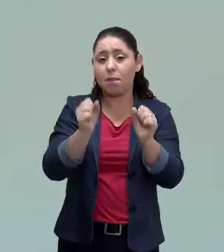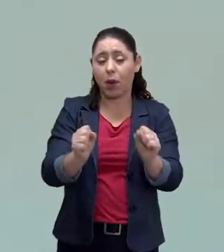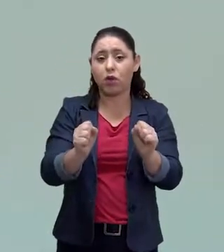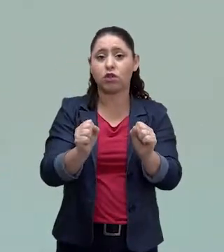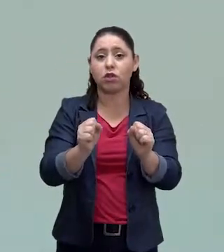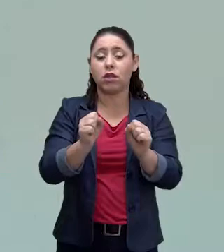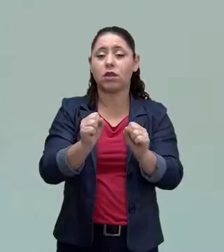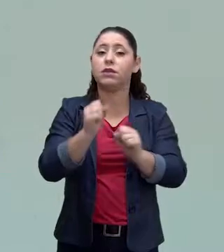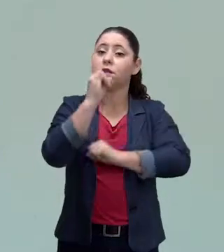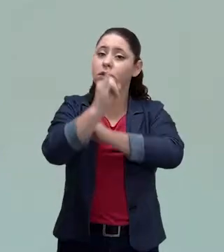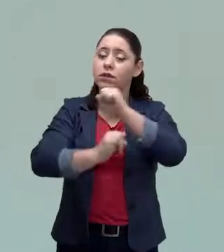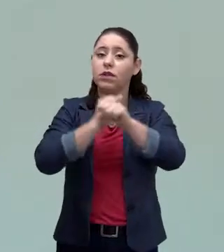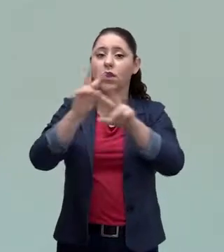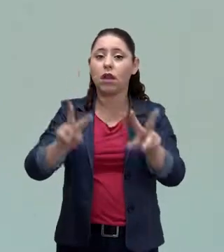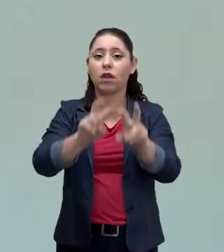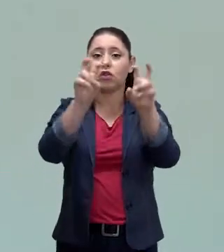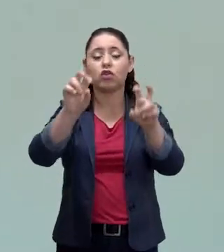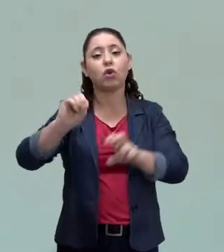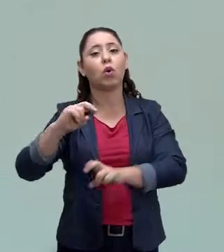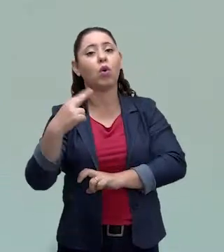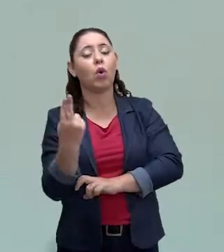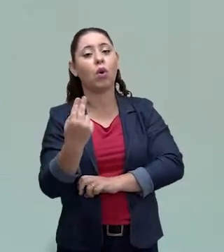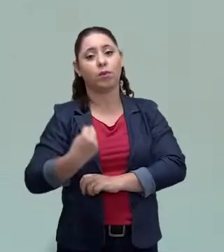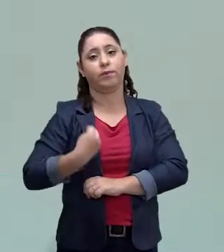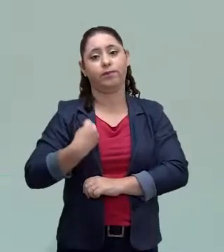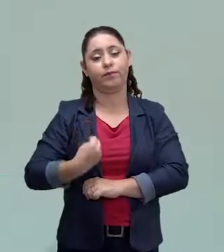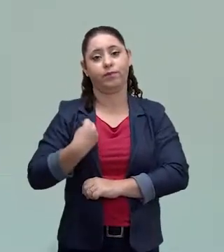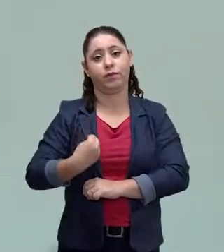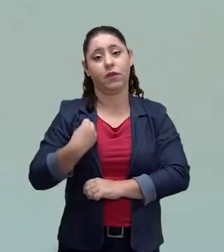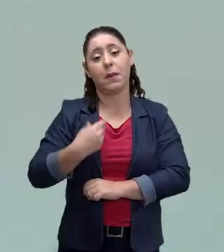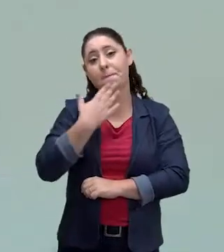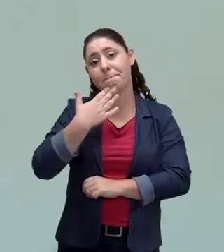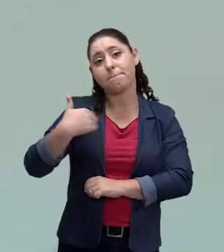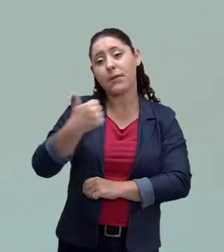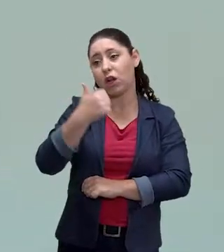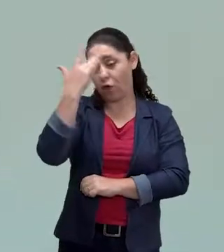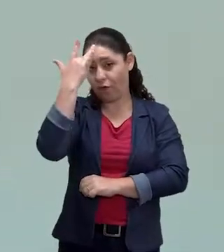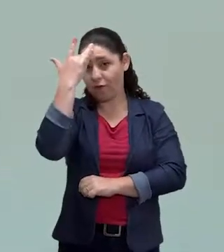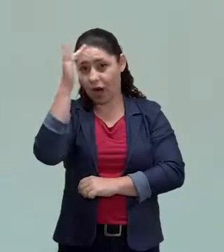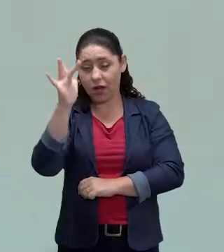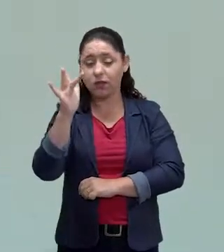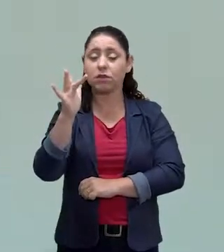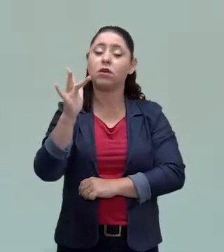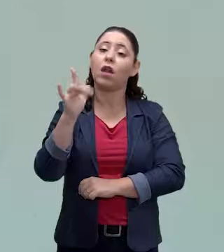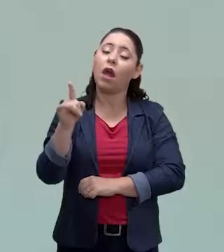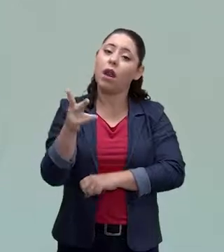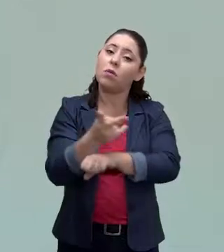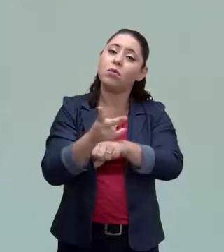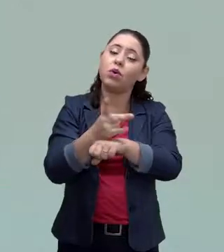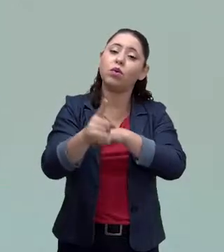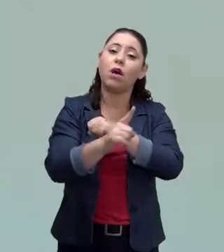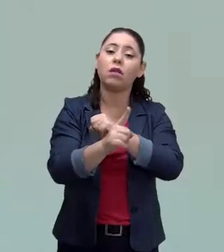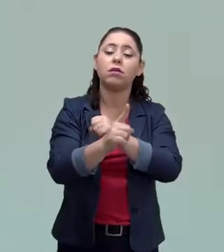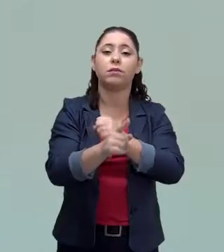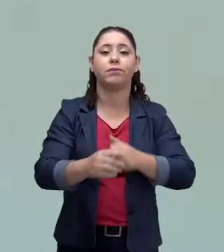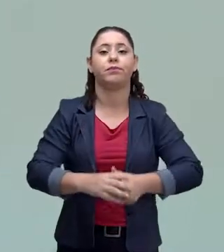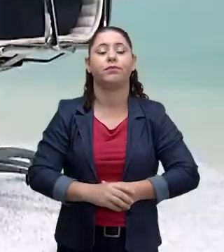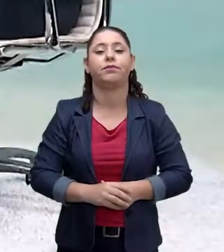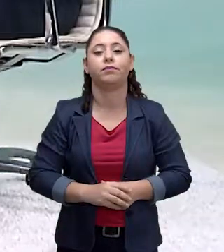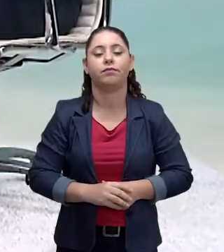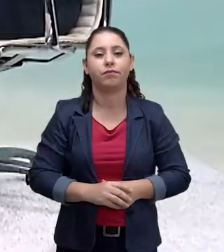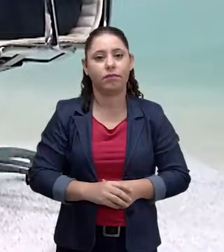pela plataforma ou presencial, de acordo com a sua melhor facilidade de busca de